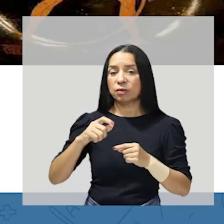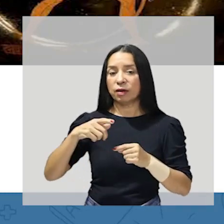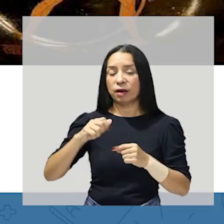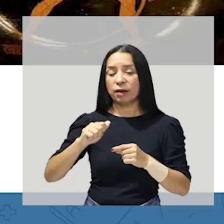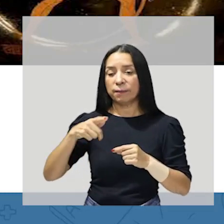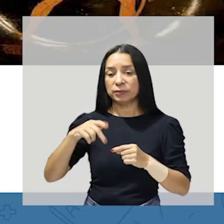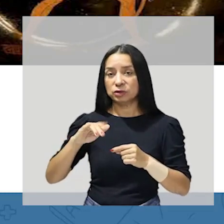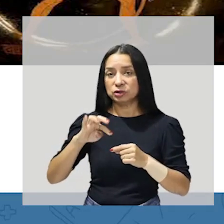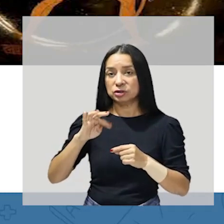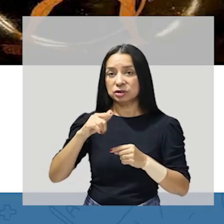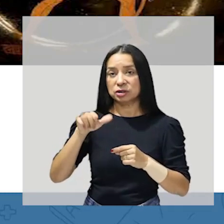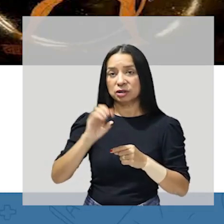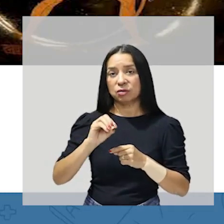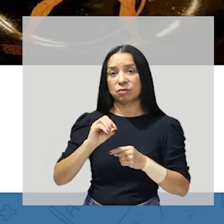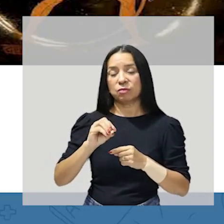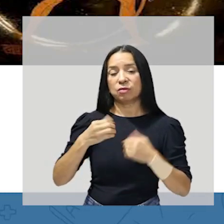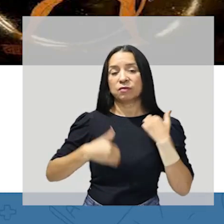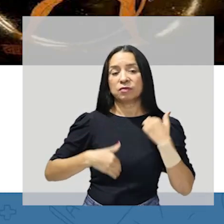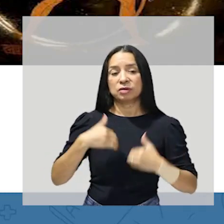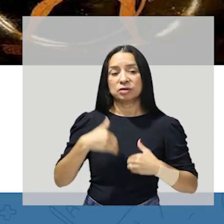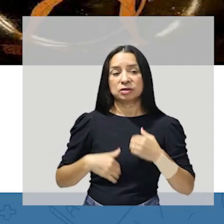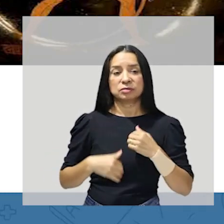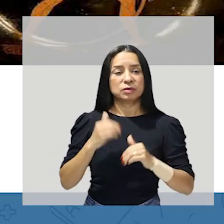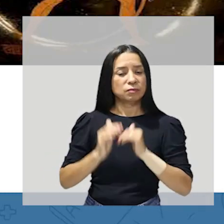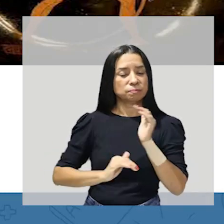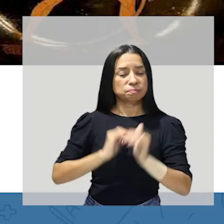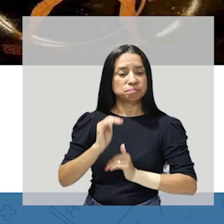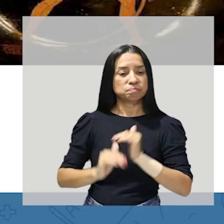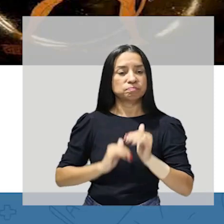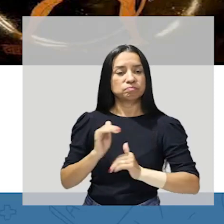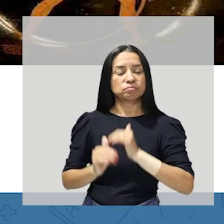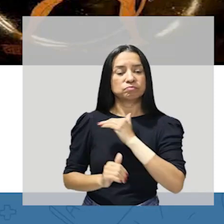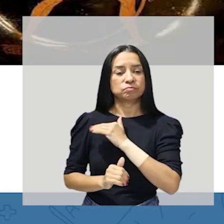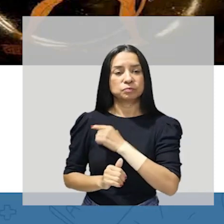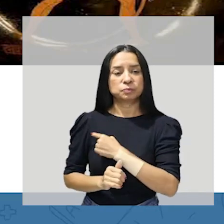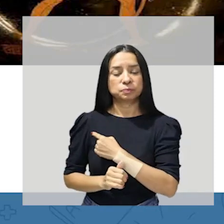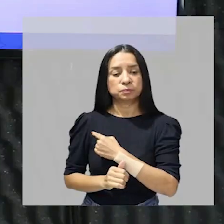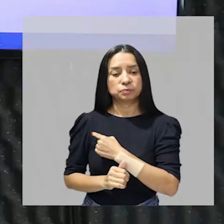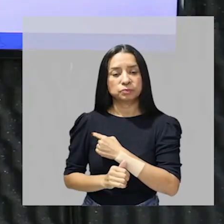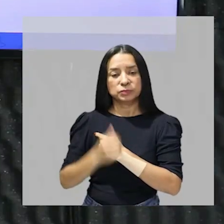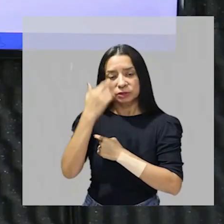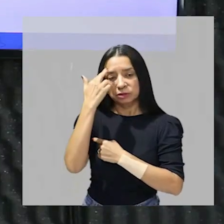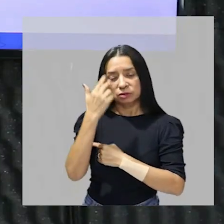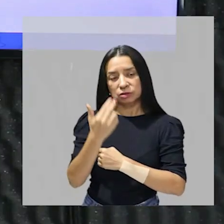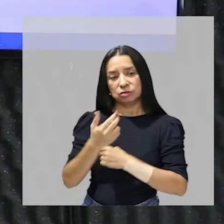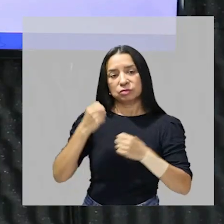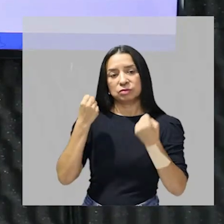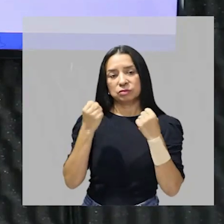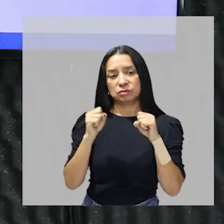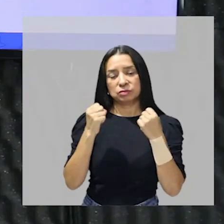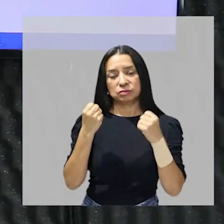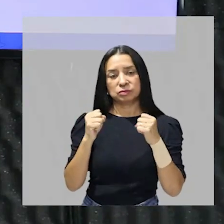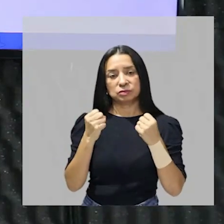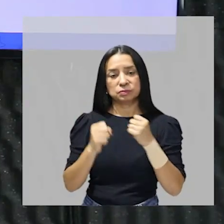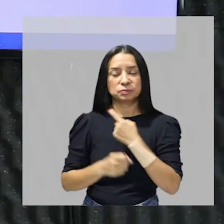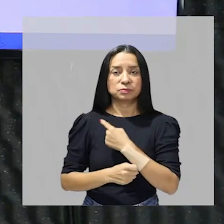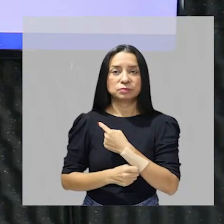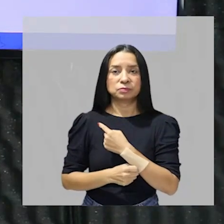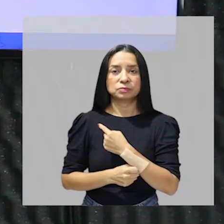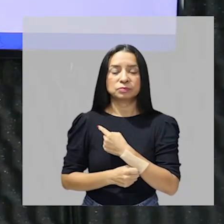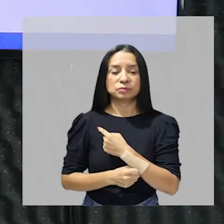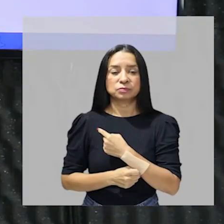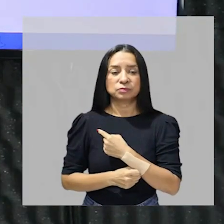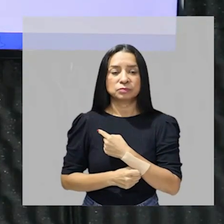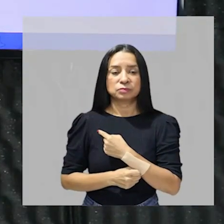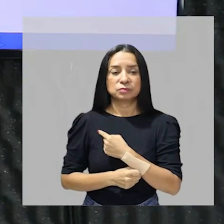do indivíduo. A evolução, olha só a ginástica. Aí dentro da história da educação física, vamos navegar aqui rapidinho um pouquinho.